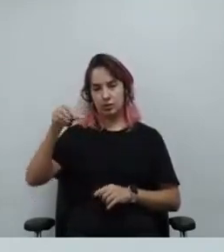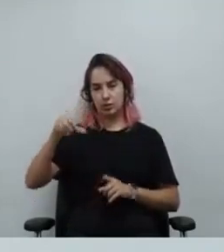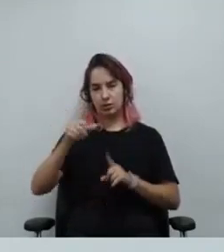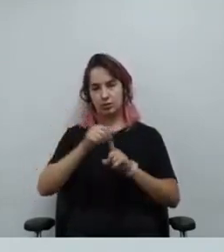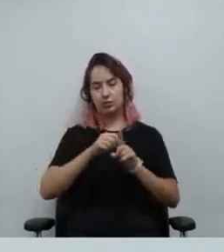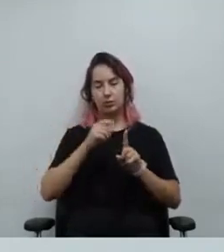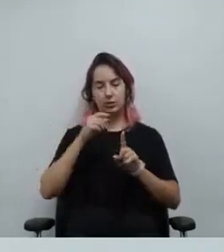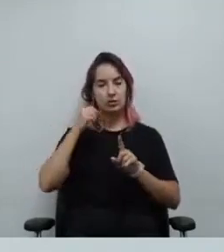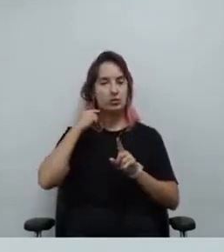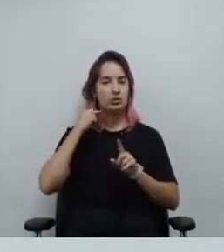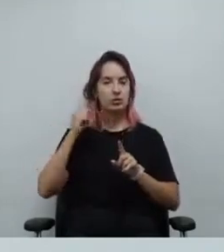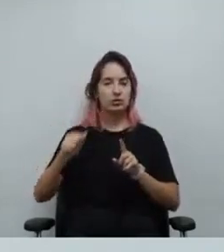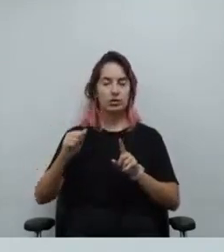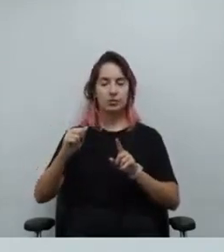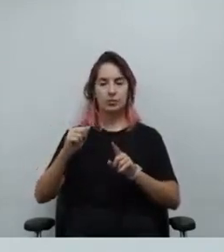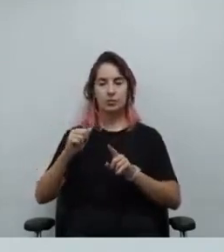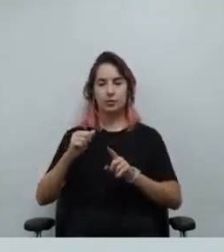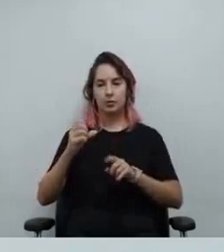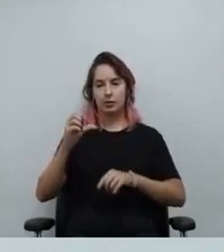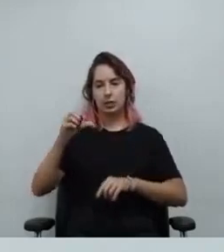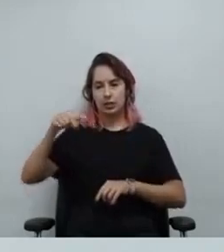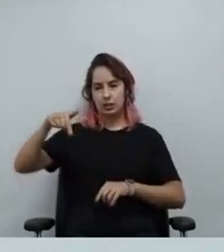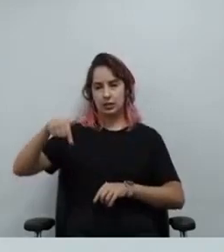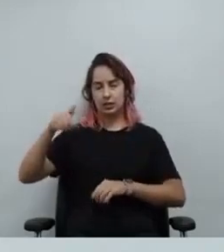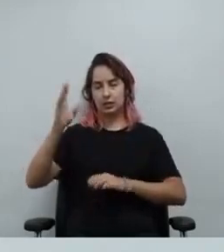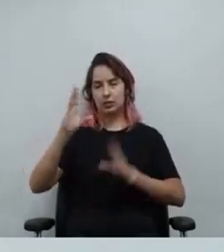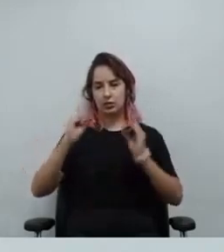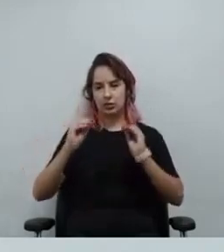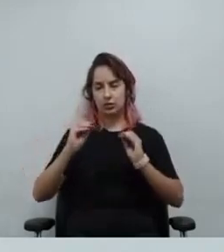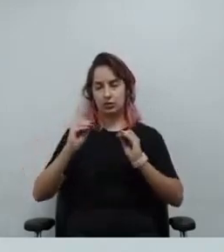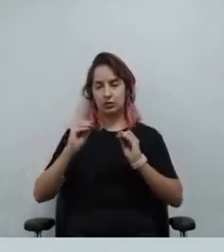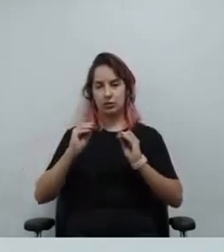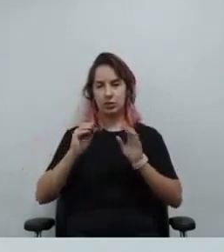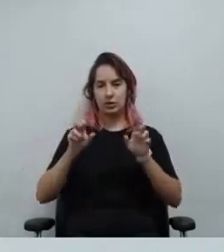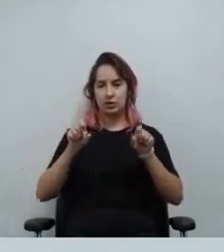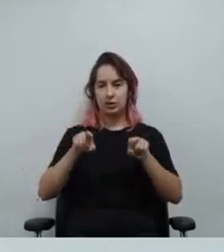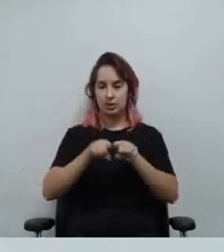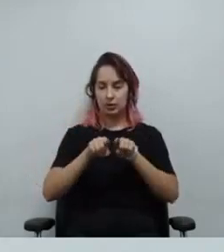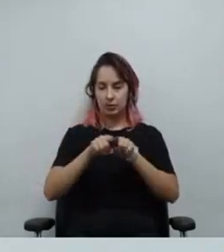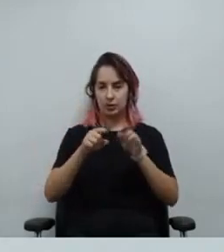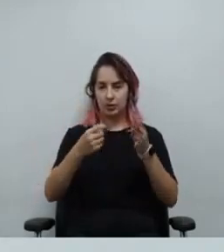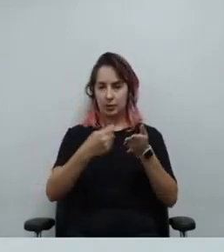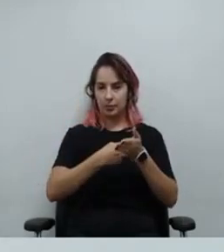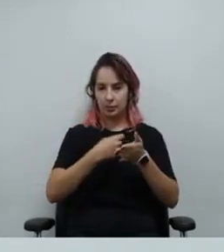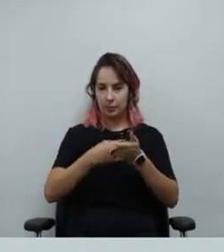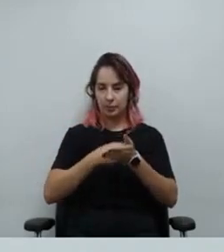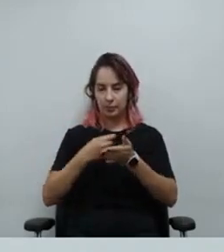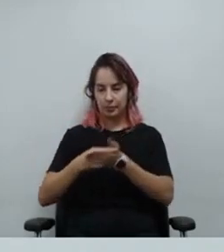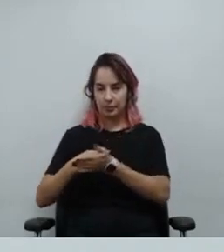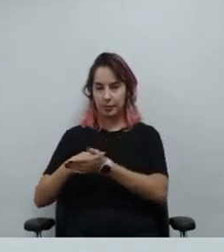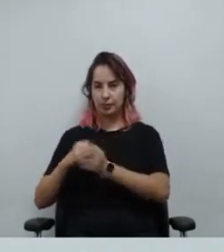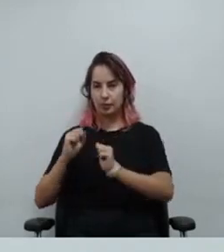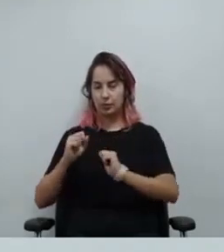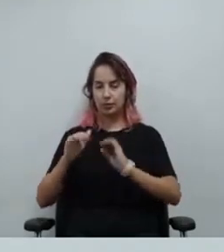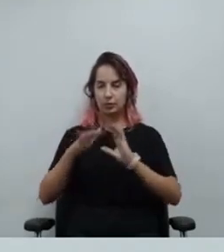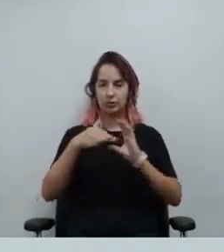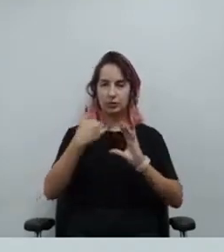Está aberta aqui a possibilidade de envio de perguntas por associados e associadas, que poderá ocorrer por meio de envio